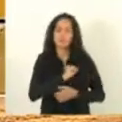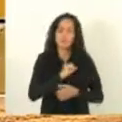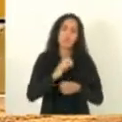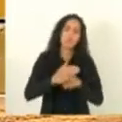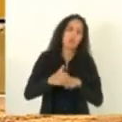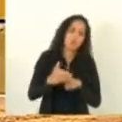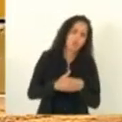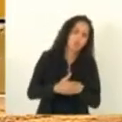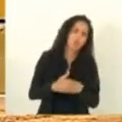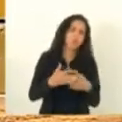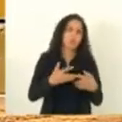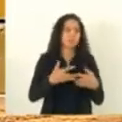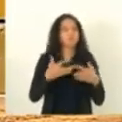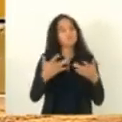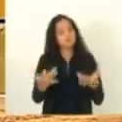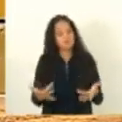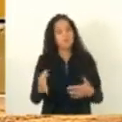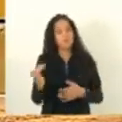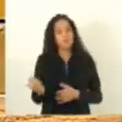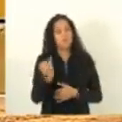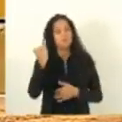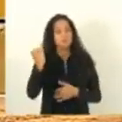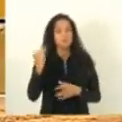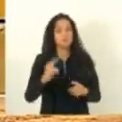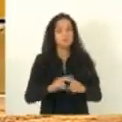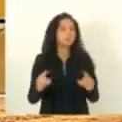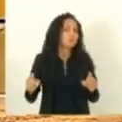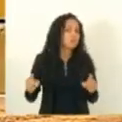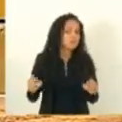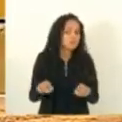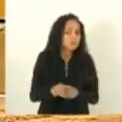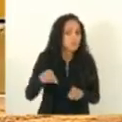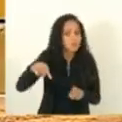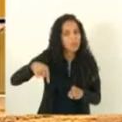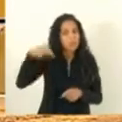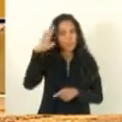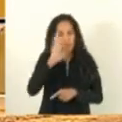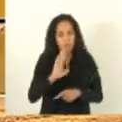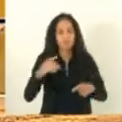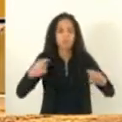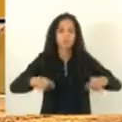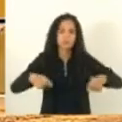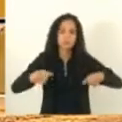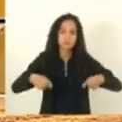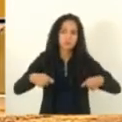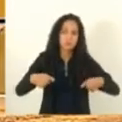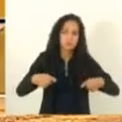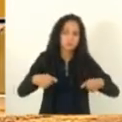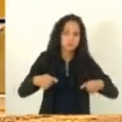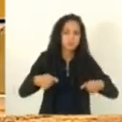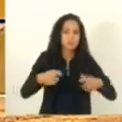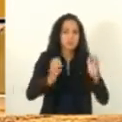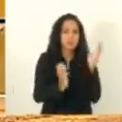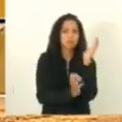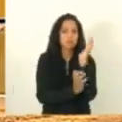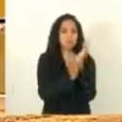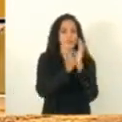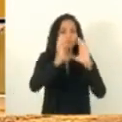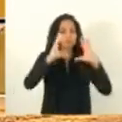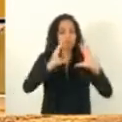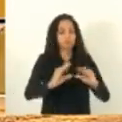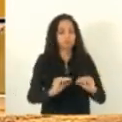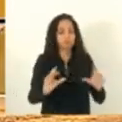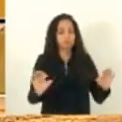caridade, é um gesto de solidariedade, mas, ao mesmo tempo, nós precisamos reduzir essa burocracia. se